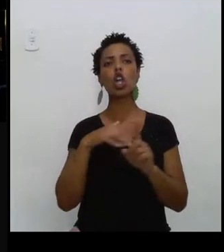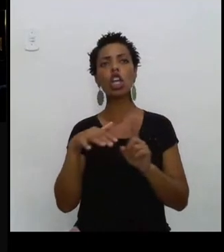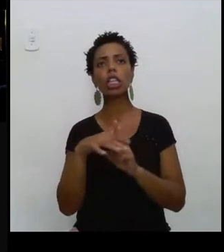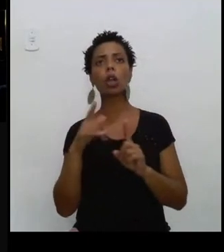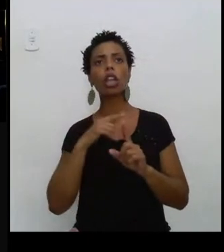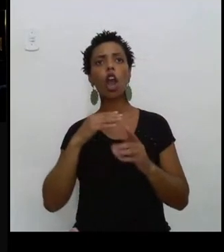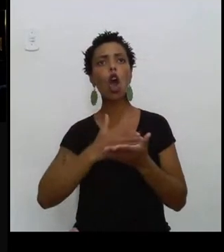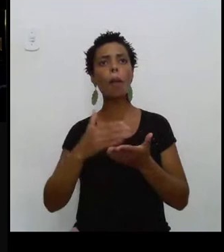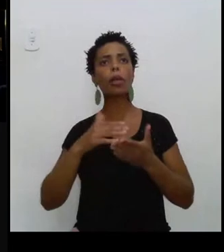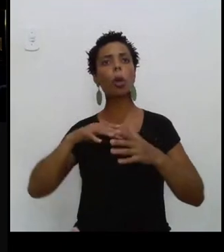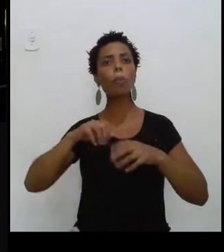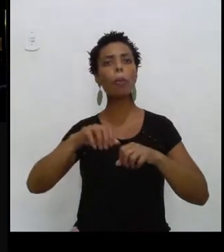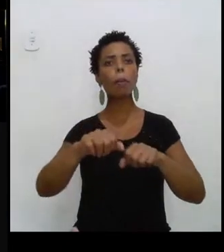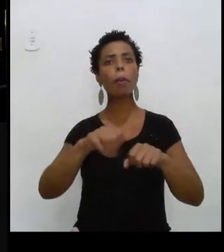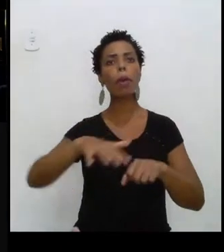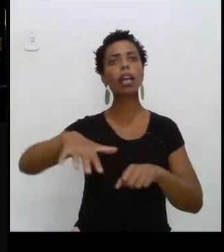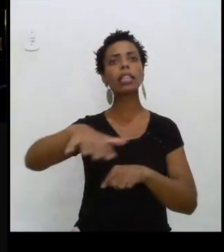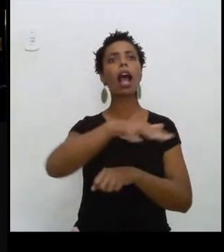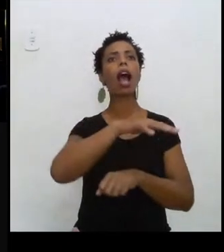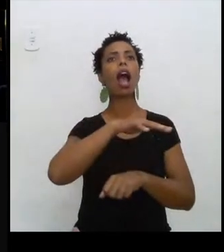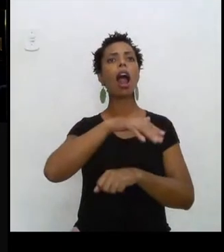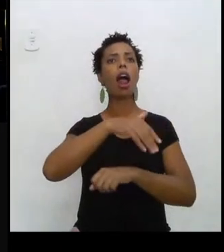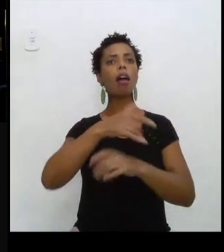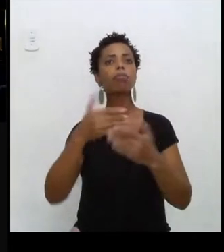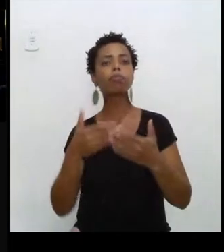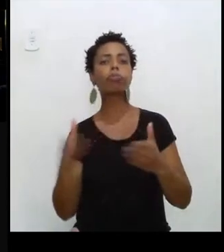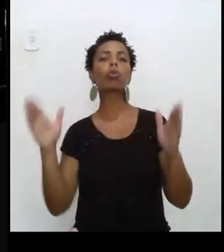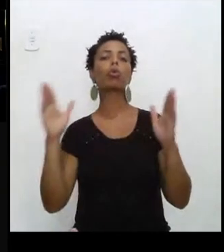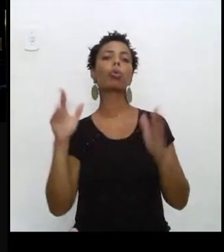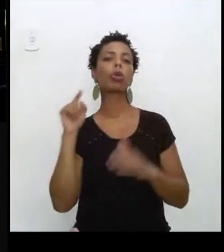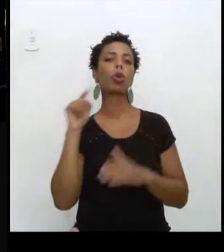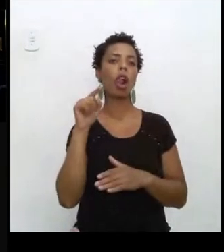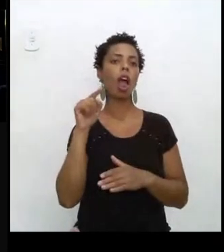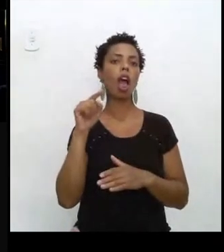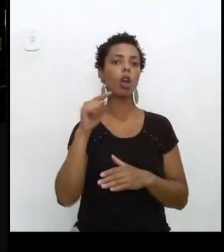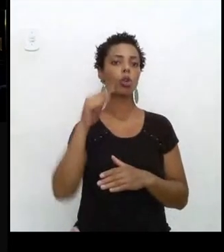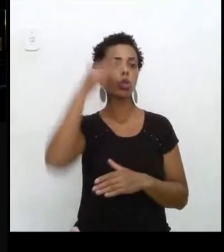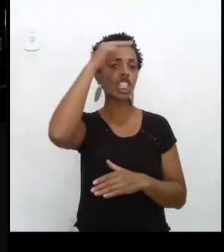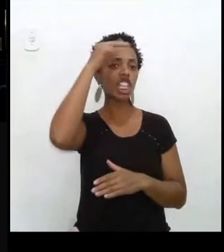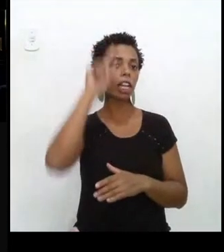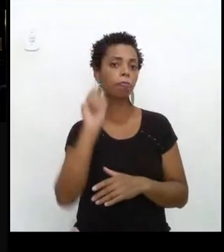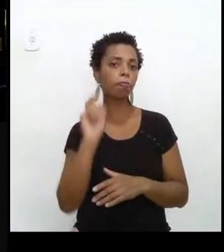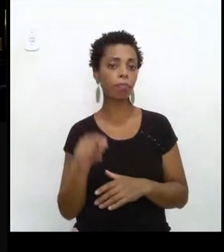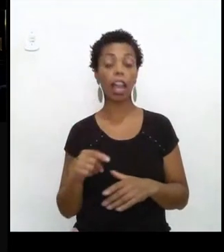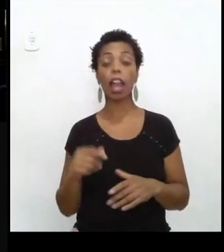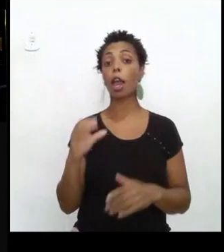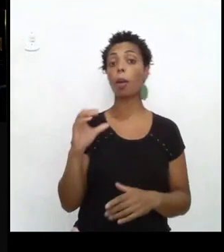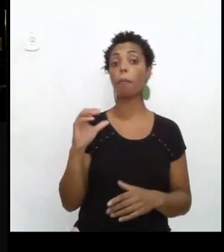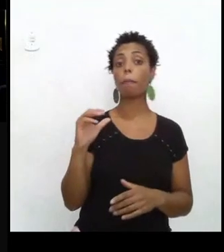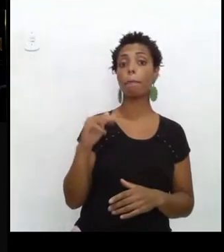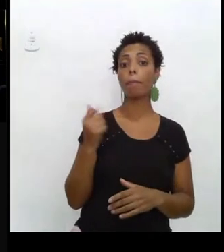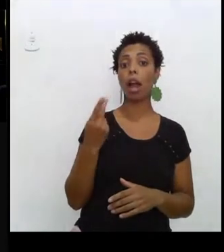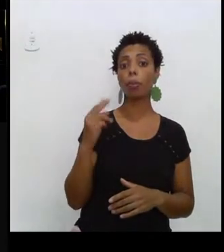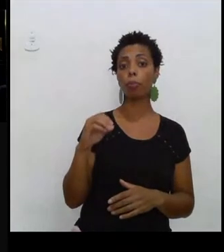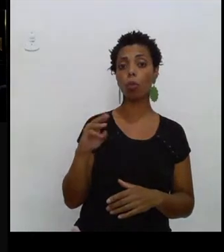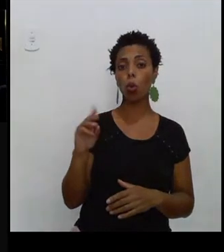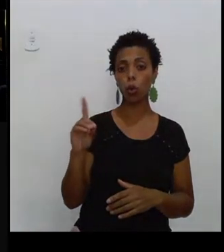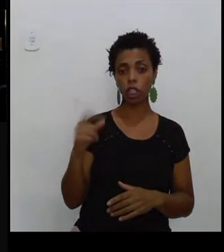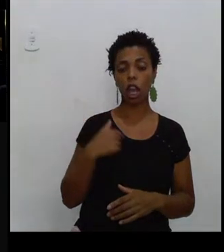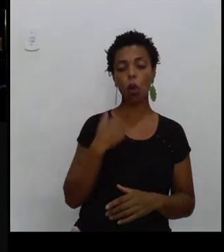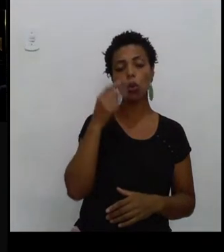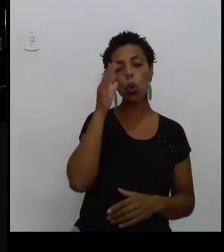no Chile é e mas eu acho que fiquei curiosa também por